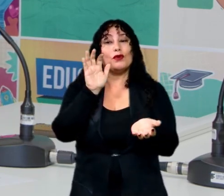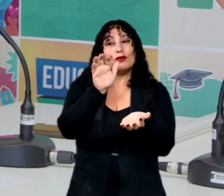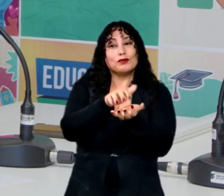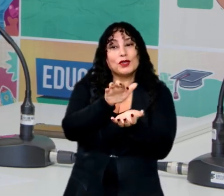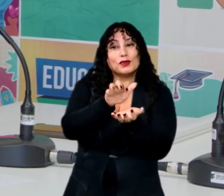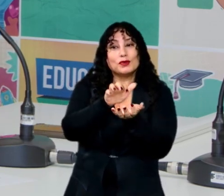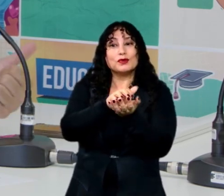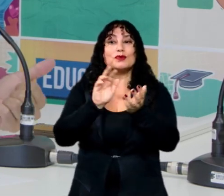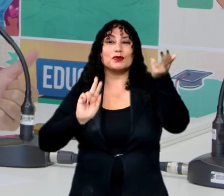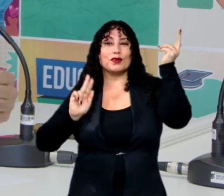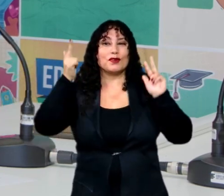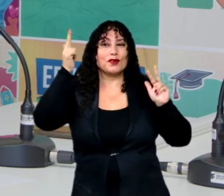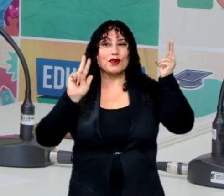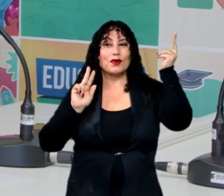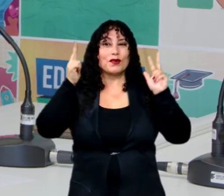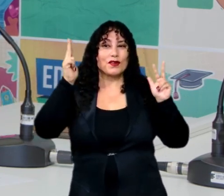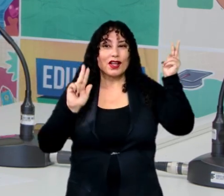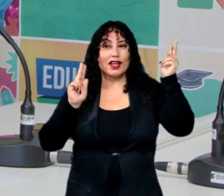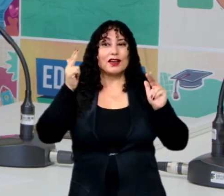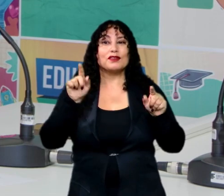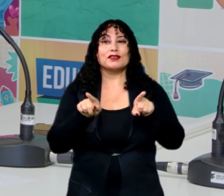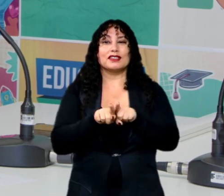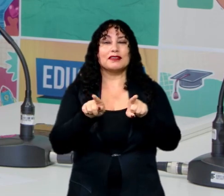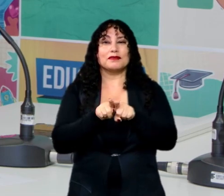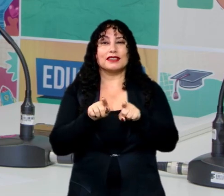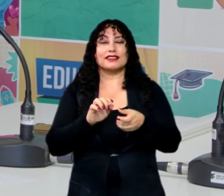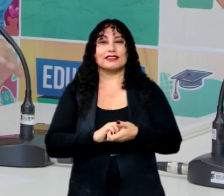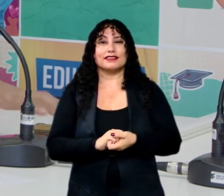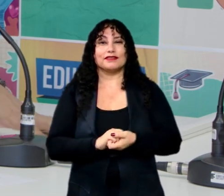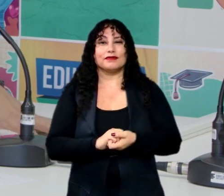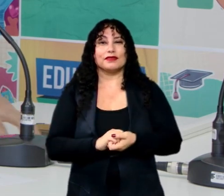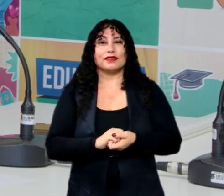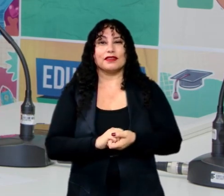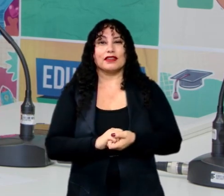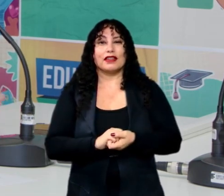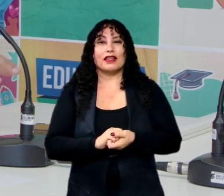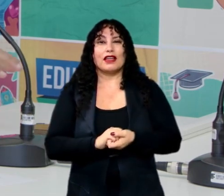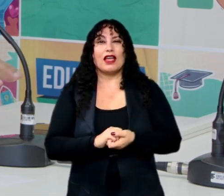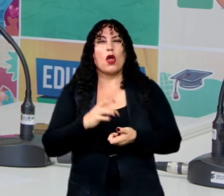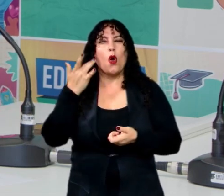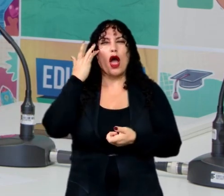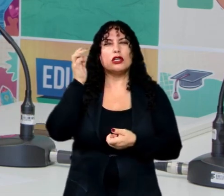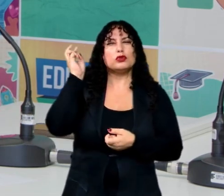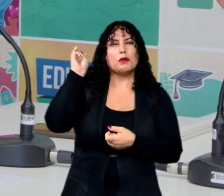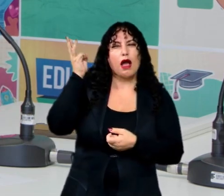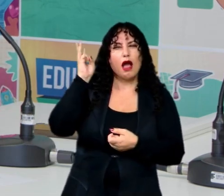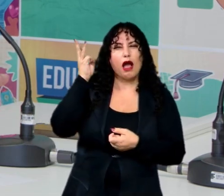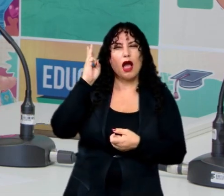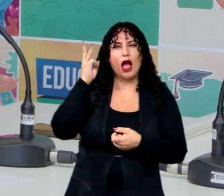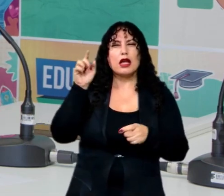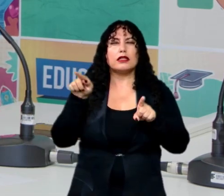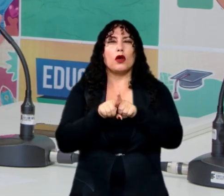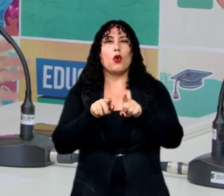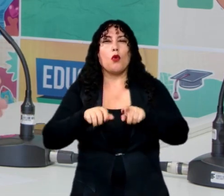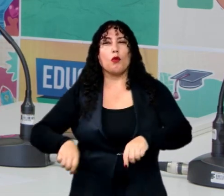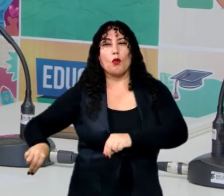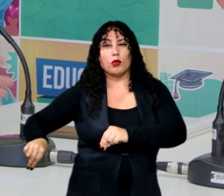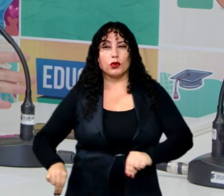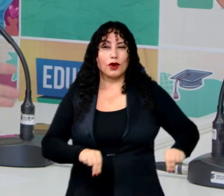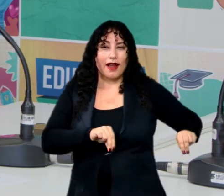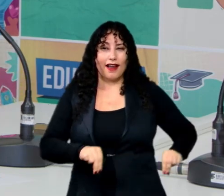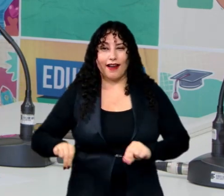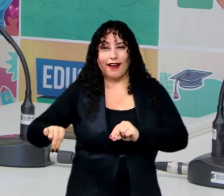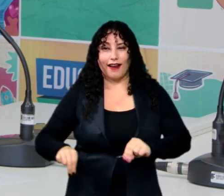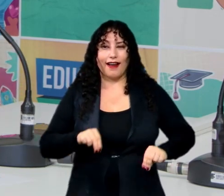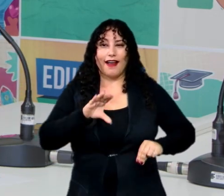frevo, nós temos no norte as danças ali, acho que no Maranhão o carimbó, alguma